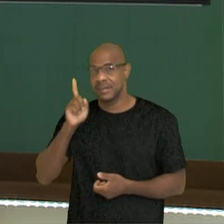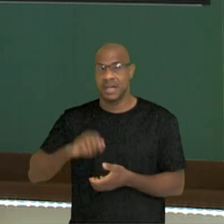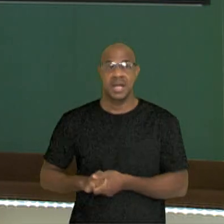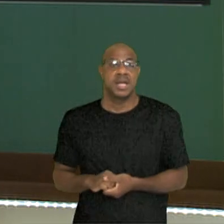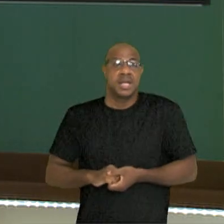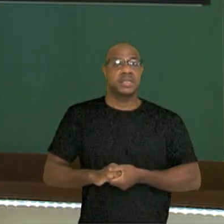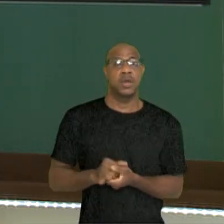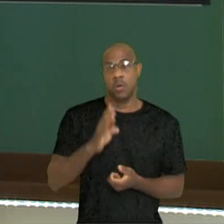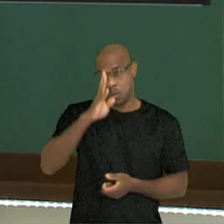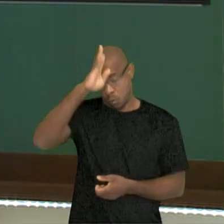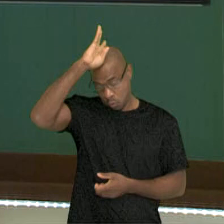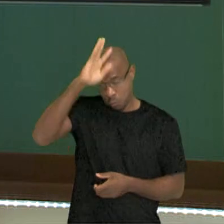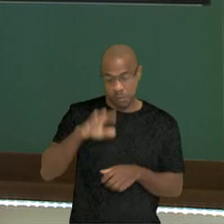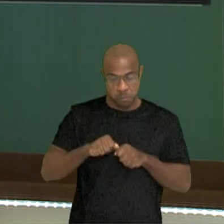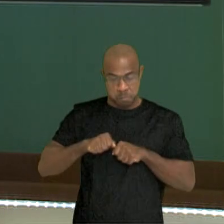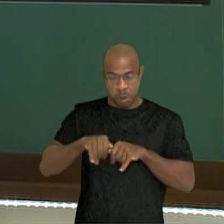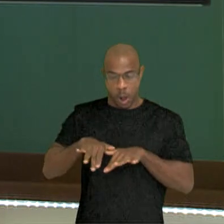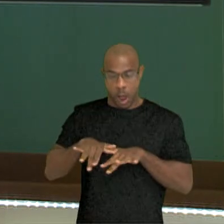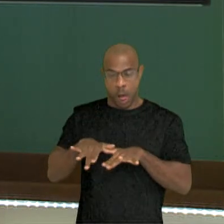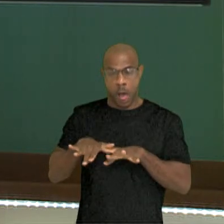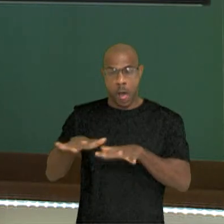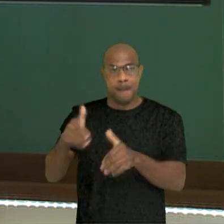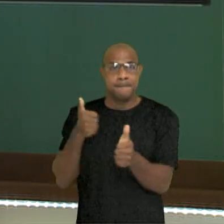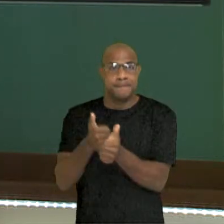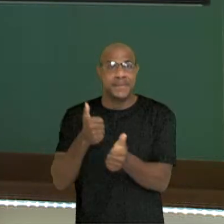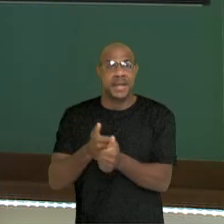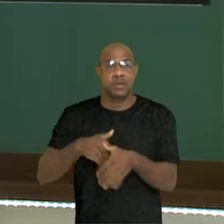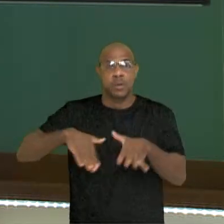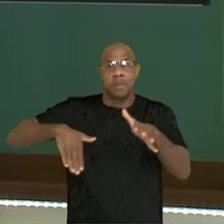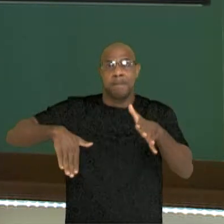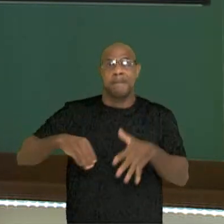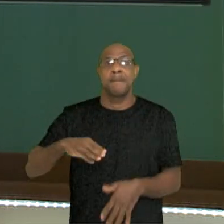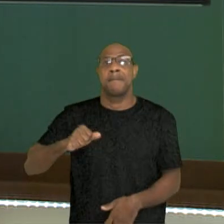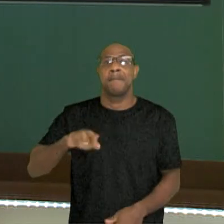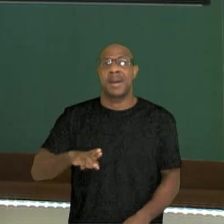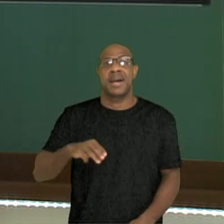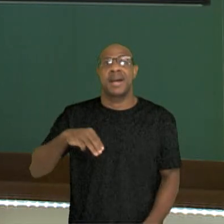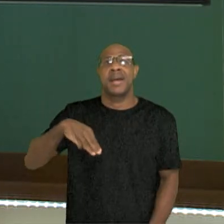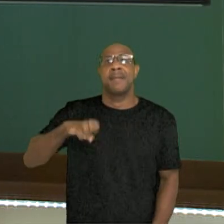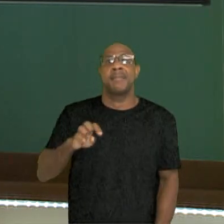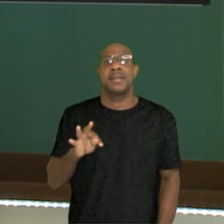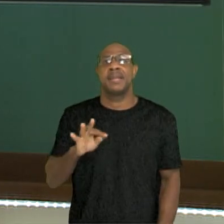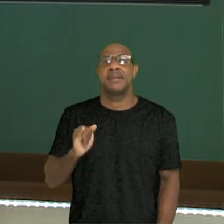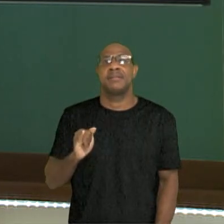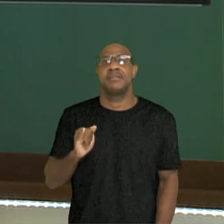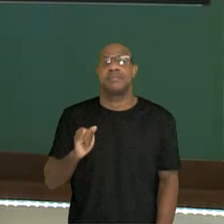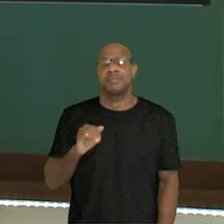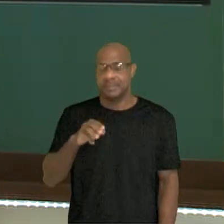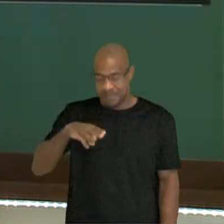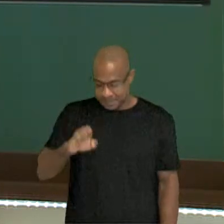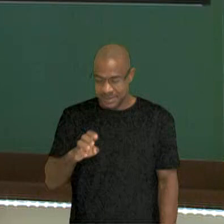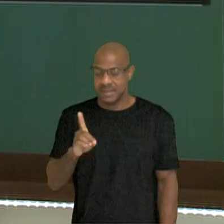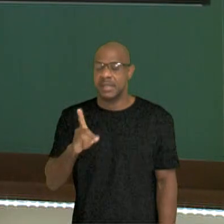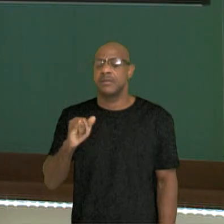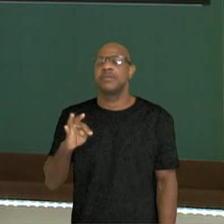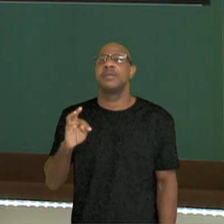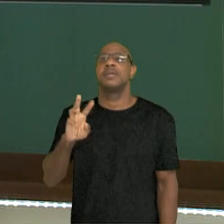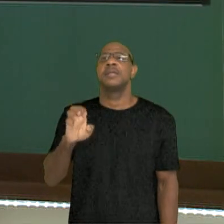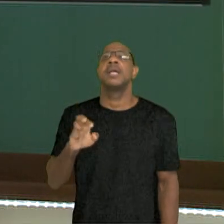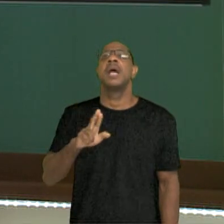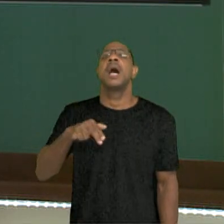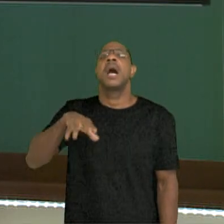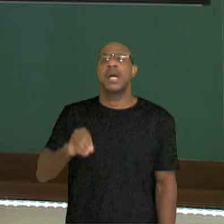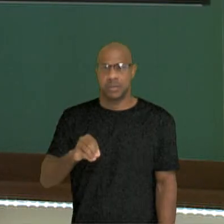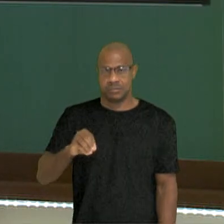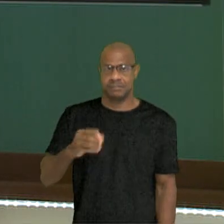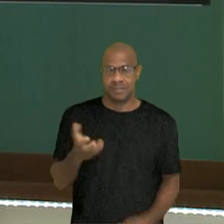O mar Mediterrâneo era muito importante na questão comercial, né? E Roma ela vai conseguir dominar todas as terras em volta,